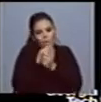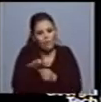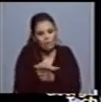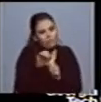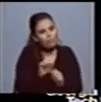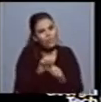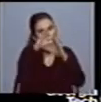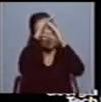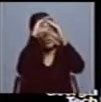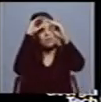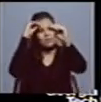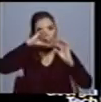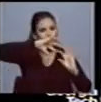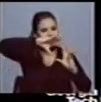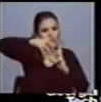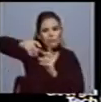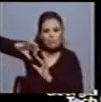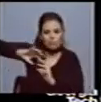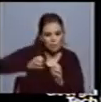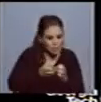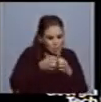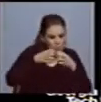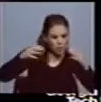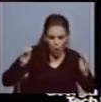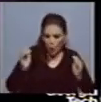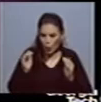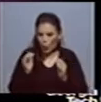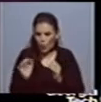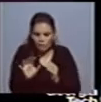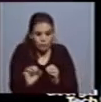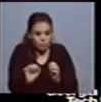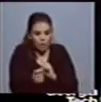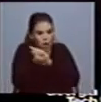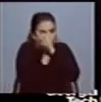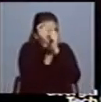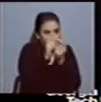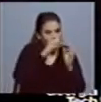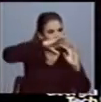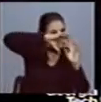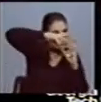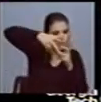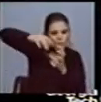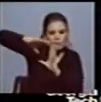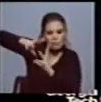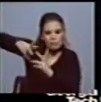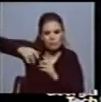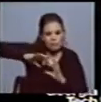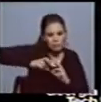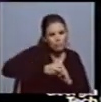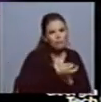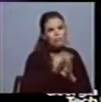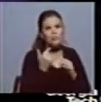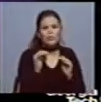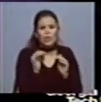universo. Contraem e aumentam o próprio tecido do universo, mas são contrações, dilatações muito